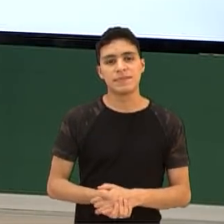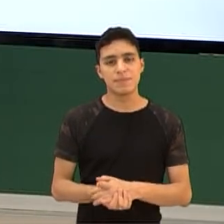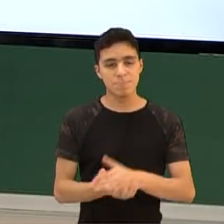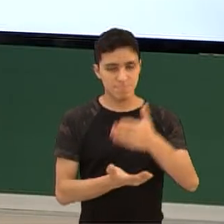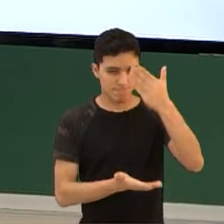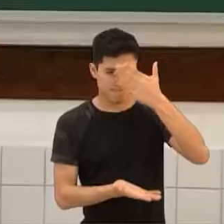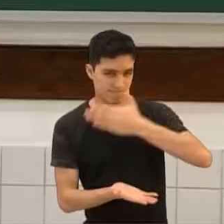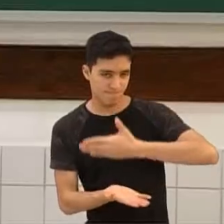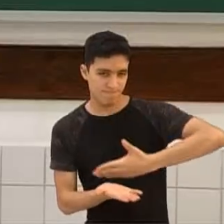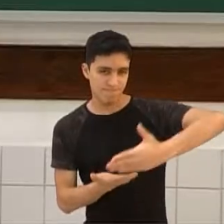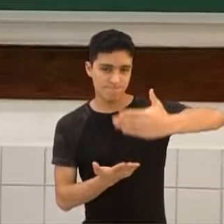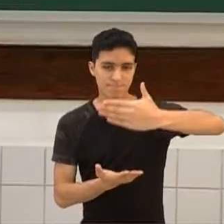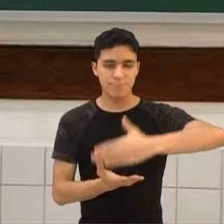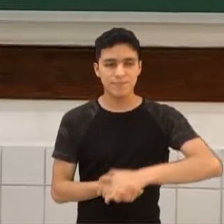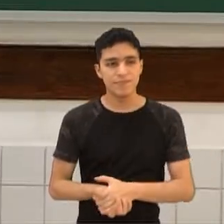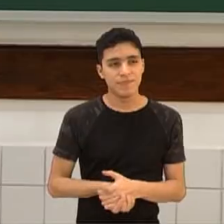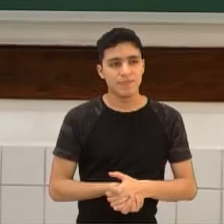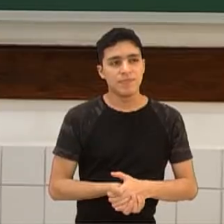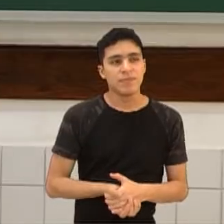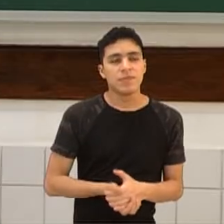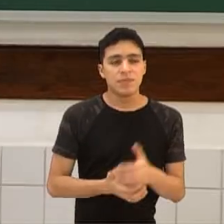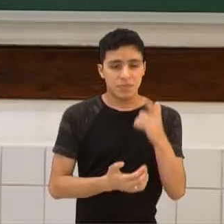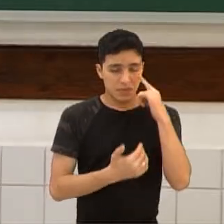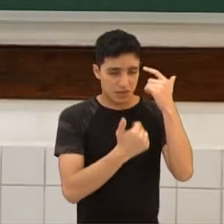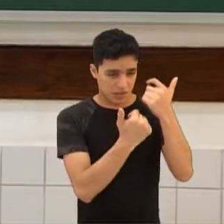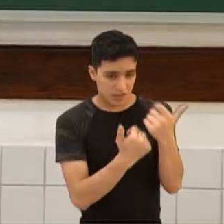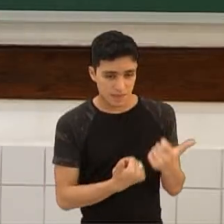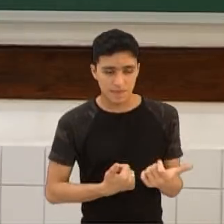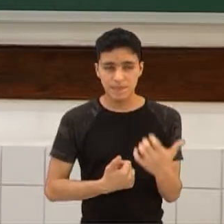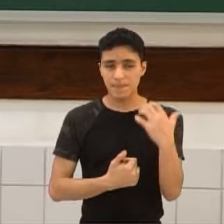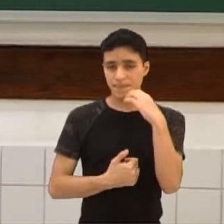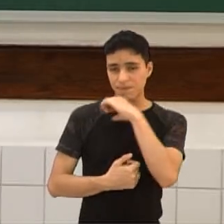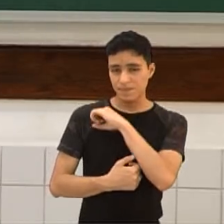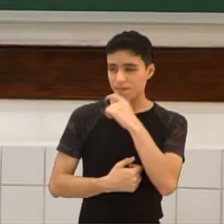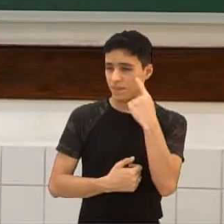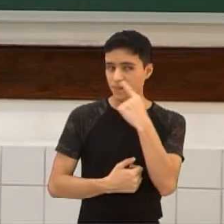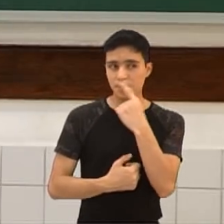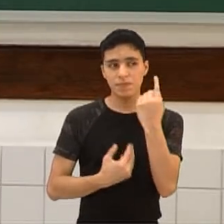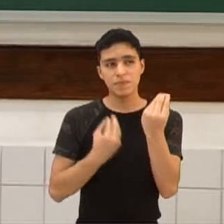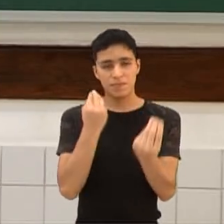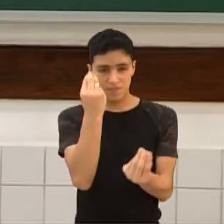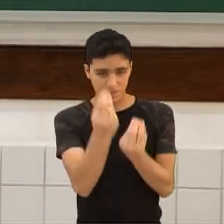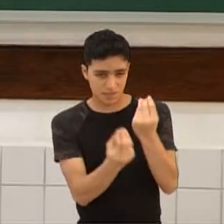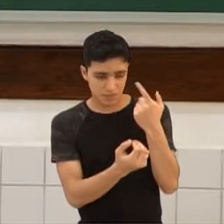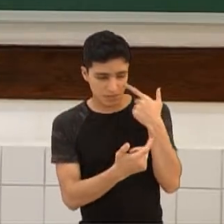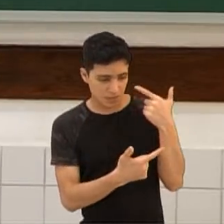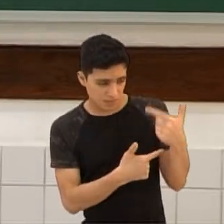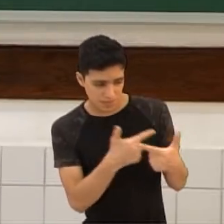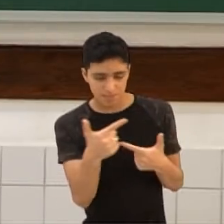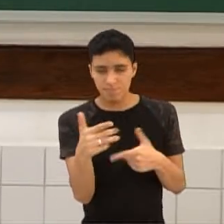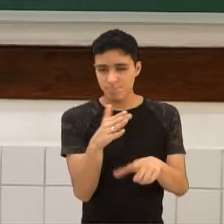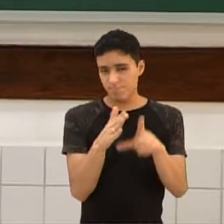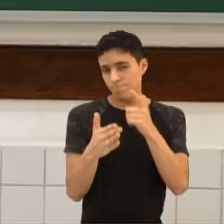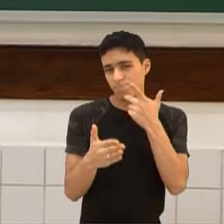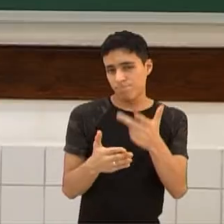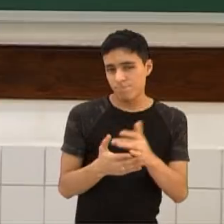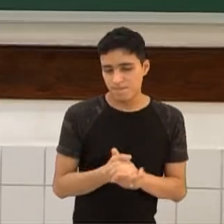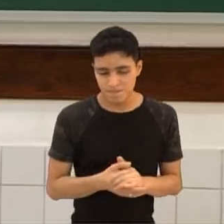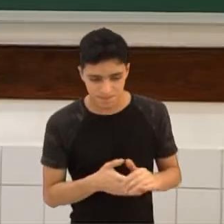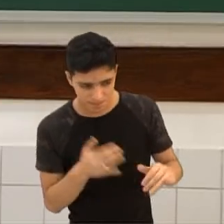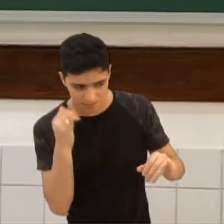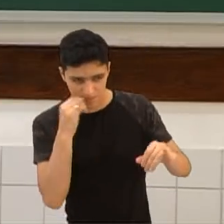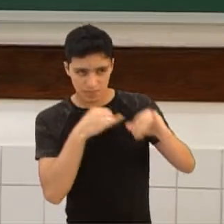lá. Pessoal, fazendo substituição rapidinho aqui, ó, eu posso dizer o seguinte, que trabalho, como eu falei para vocês, é